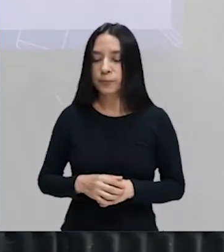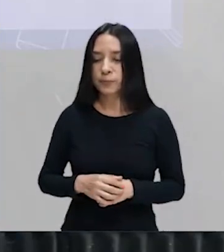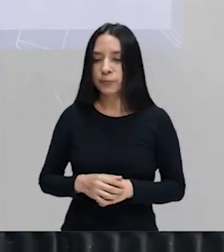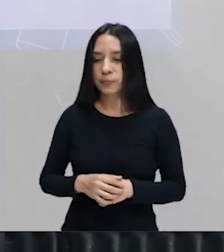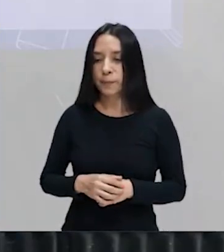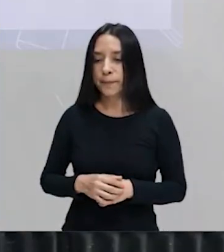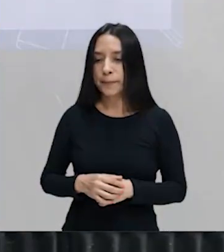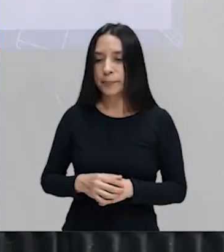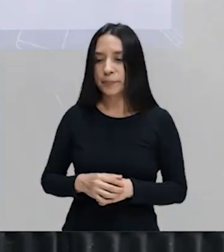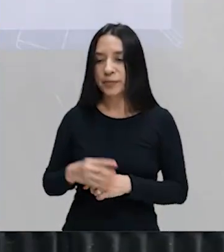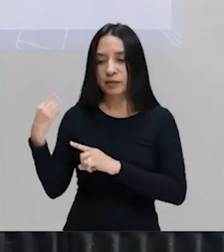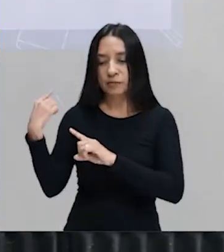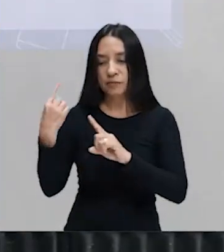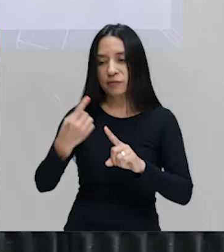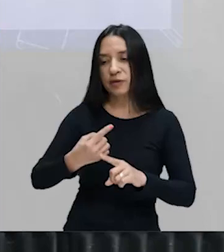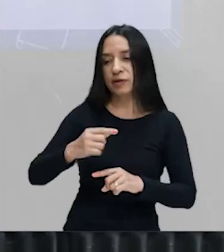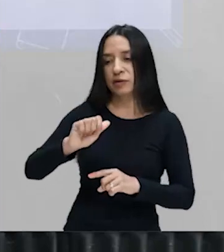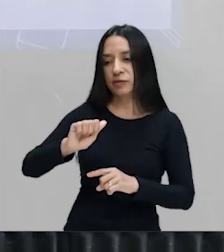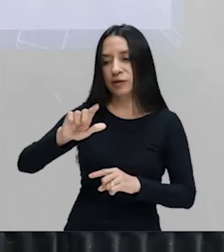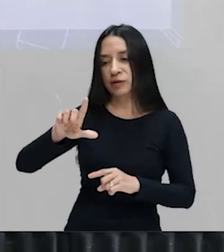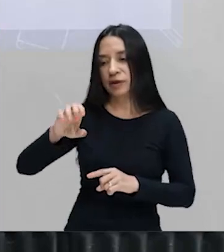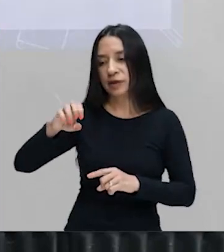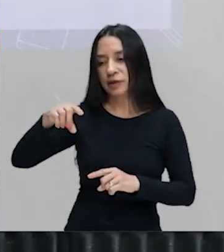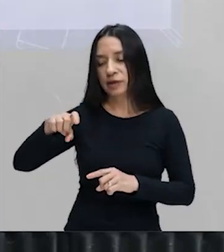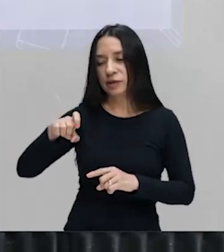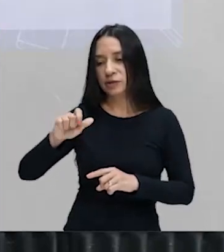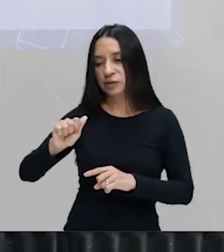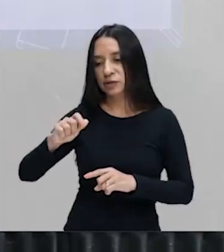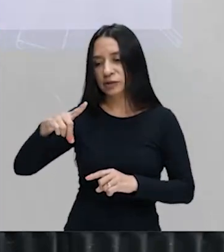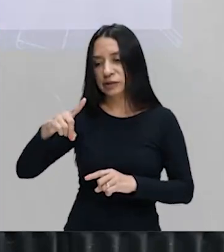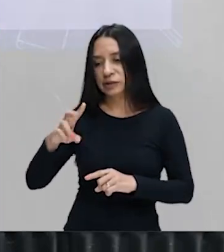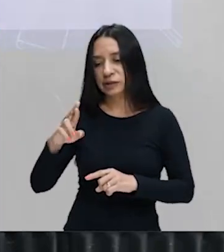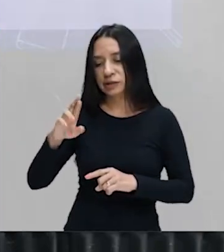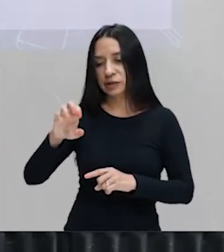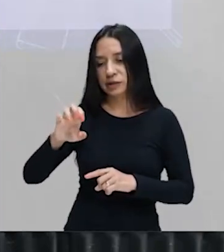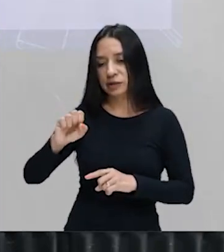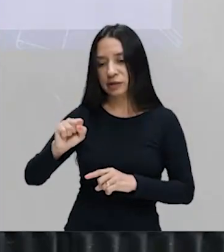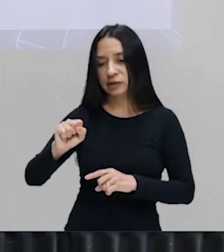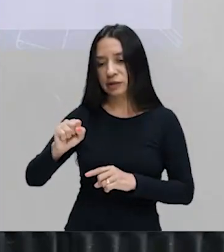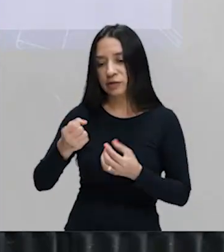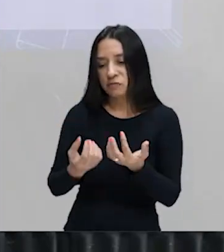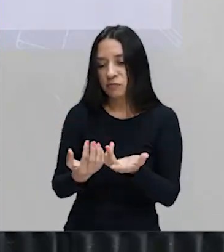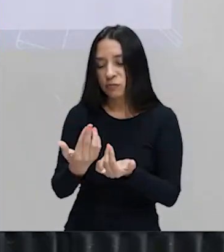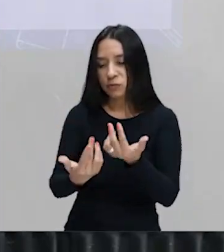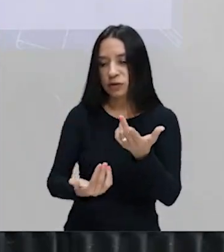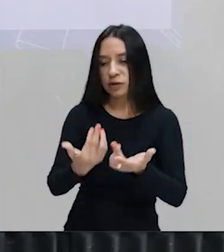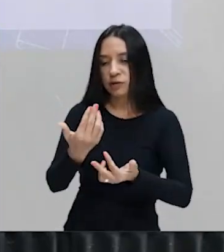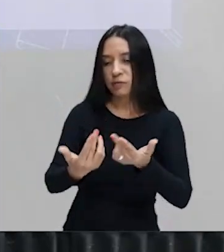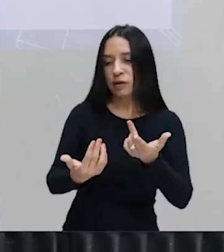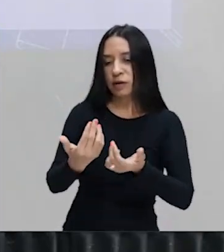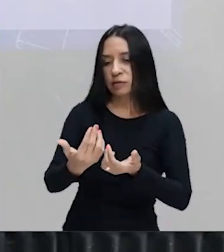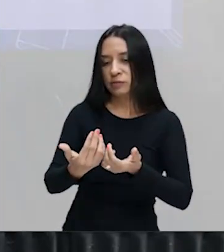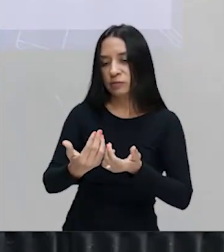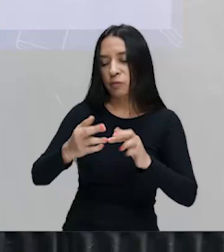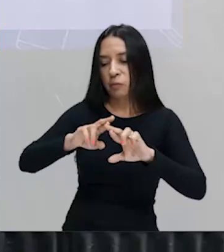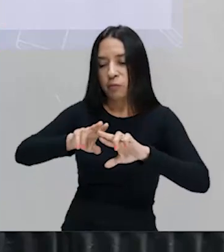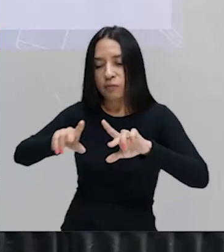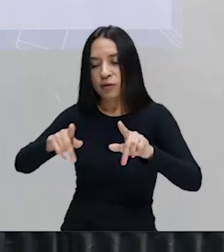Para Alexandria, e lá foram queimados pelos turcos mouros árabes. Então, muita coisa se